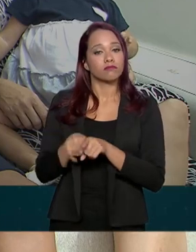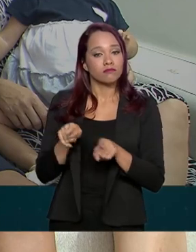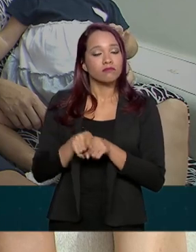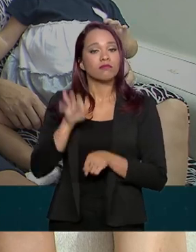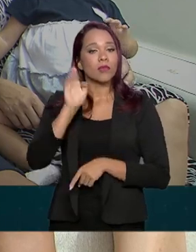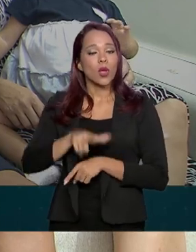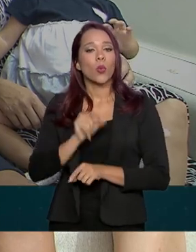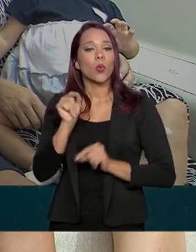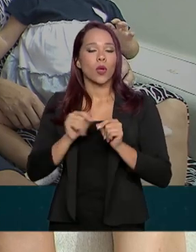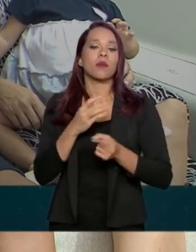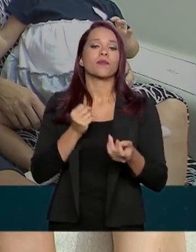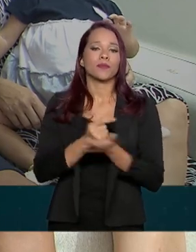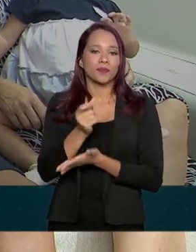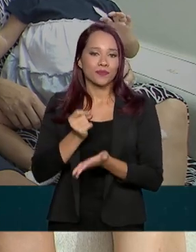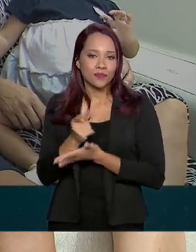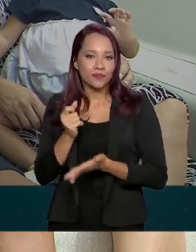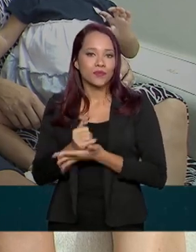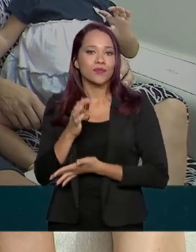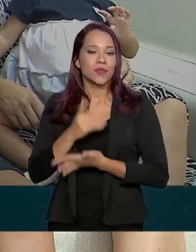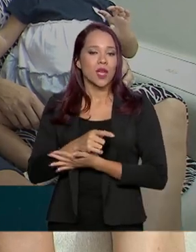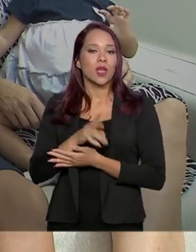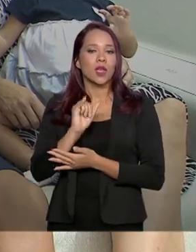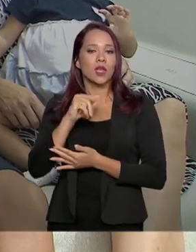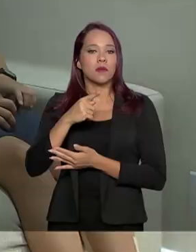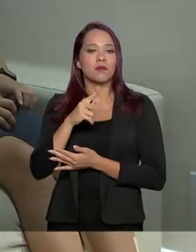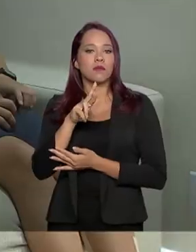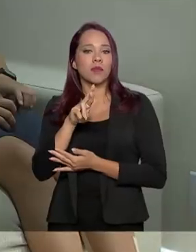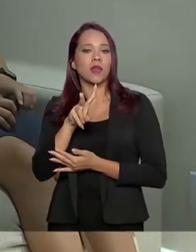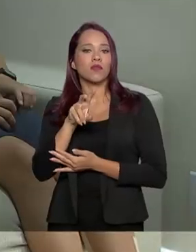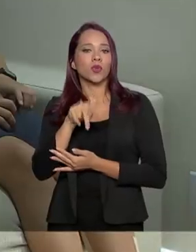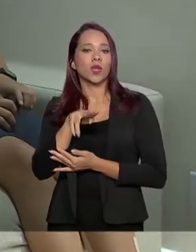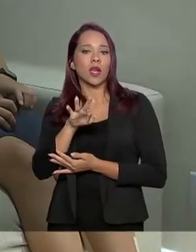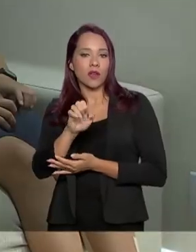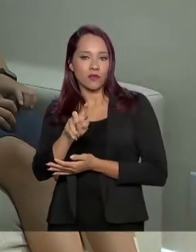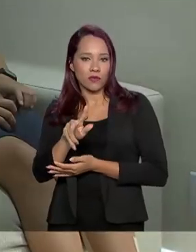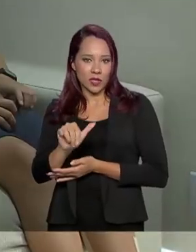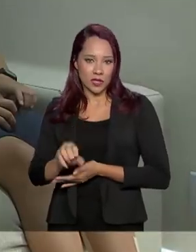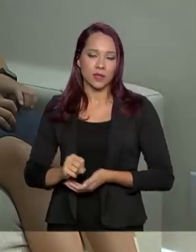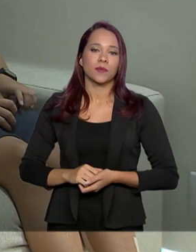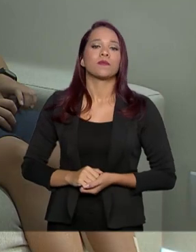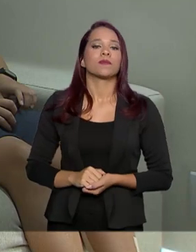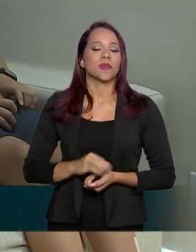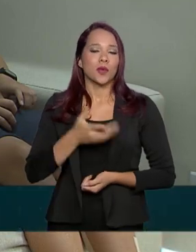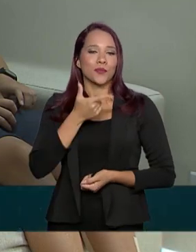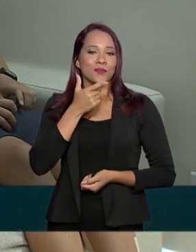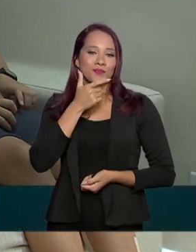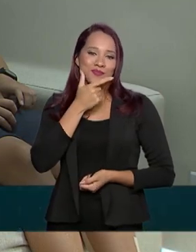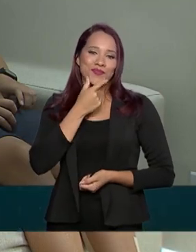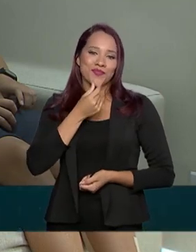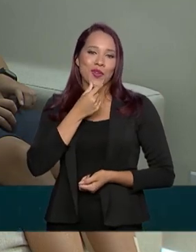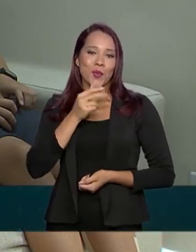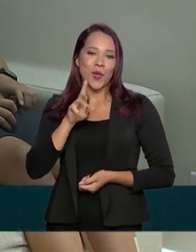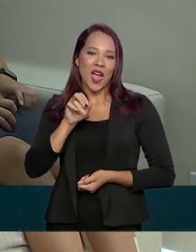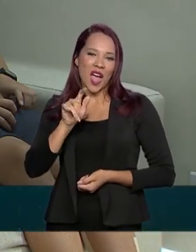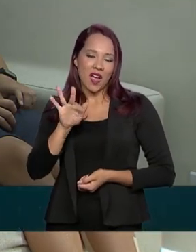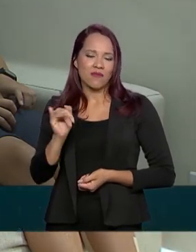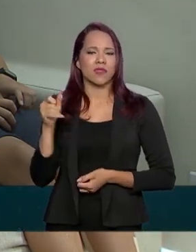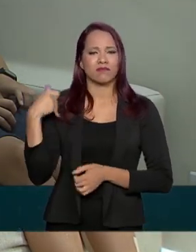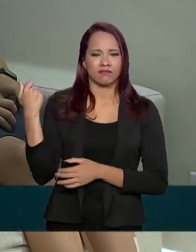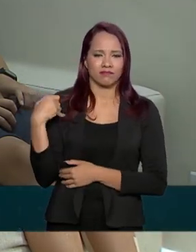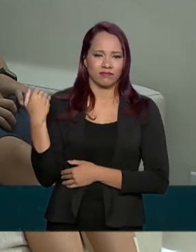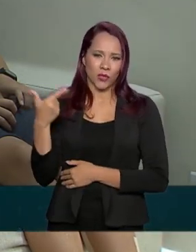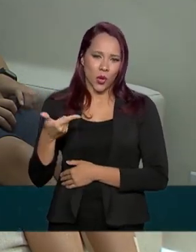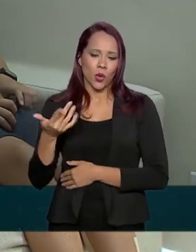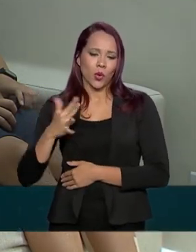considerados consumidores hipervulneráveis. O Rafa, como tem uns dois anos,